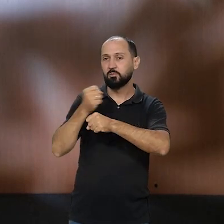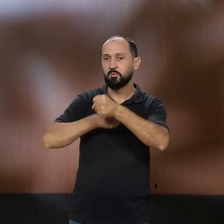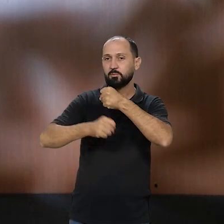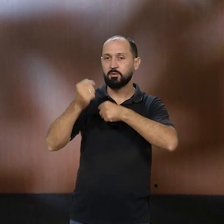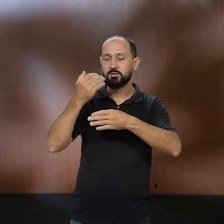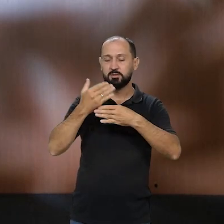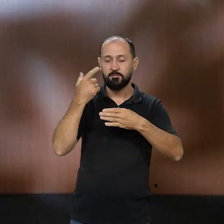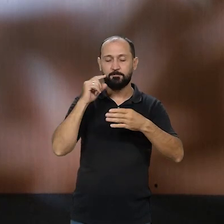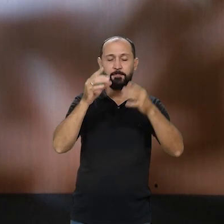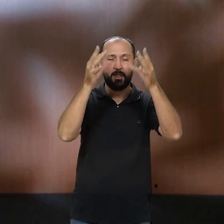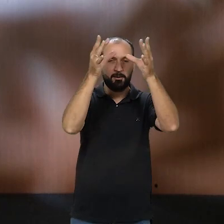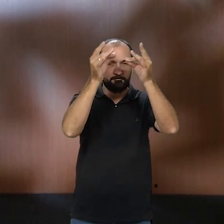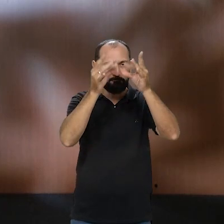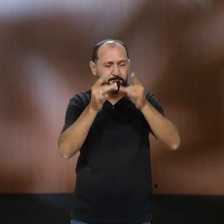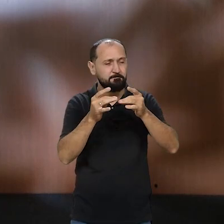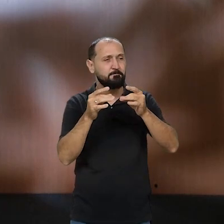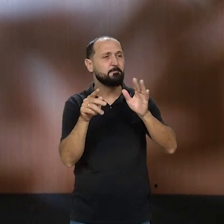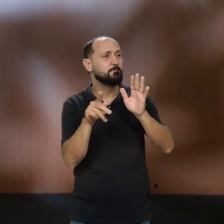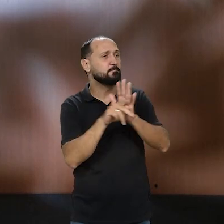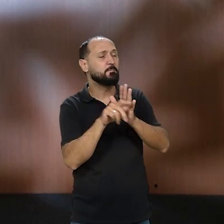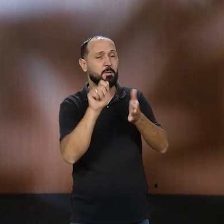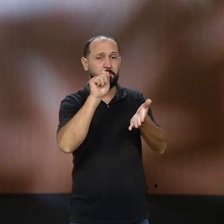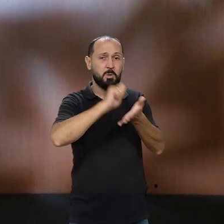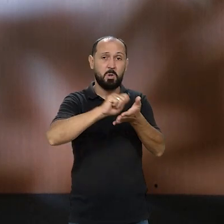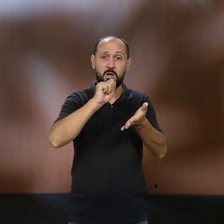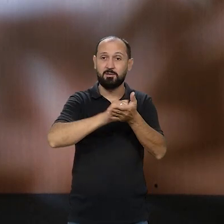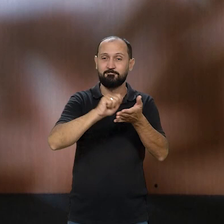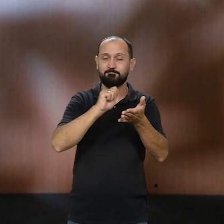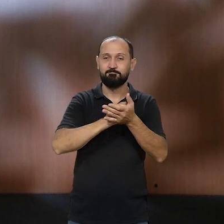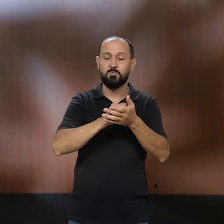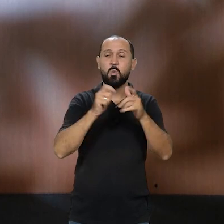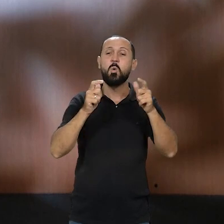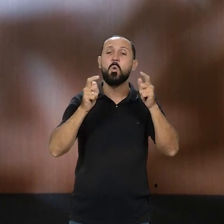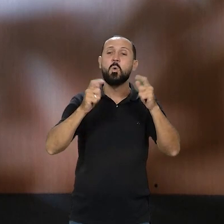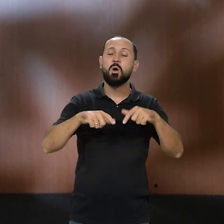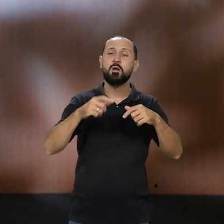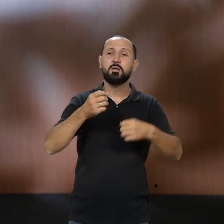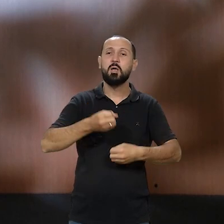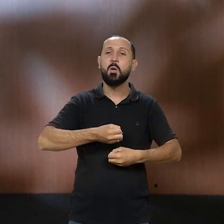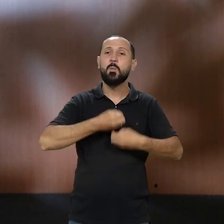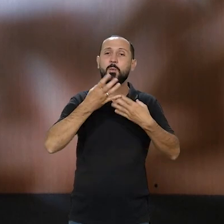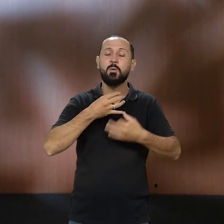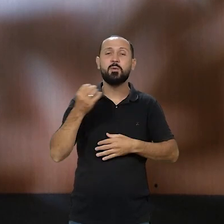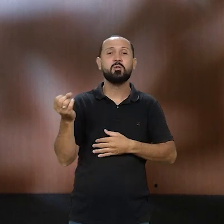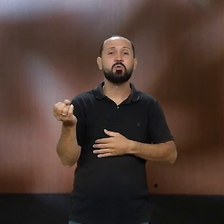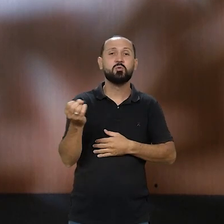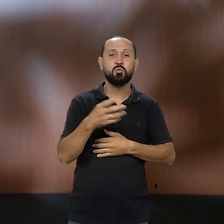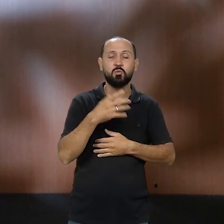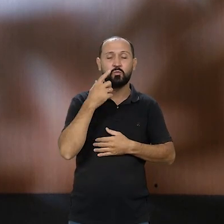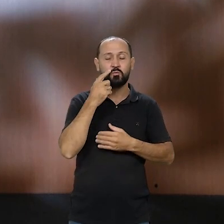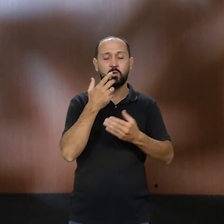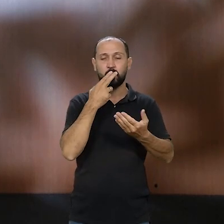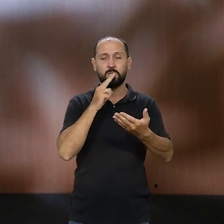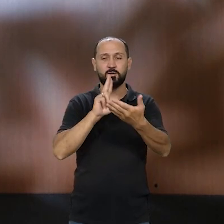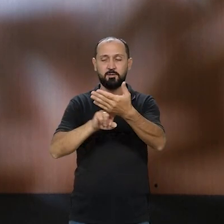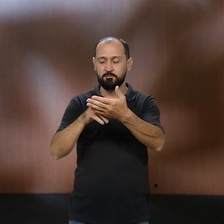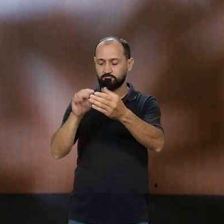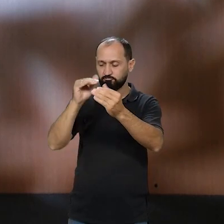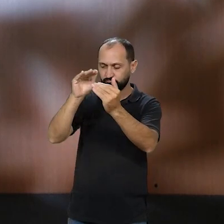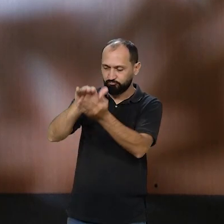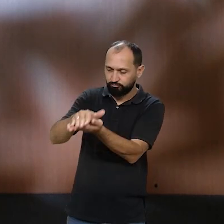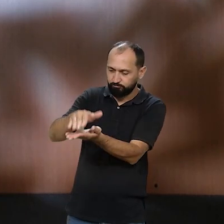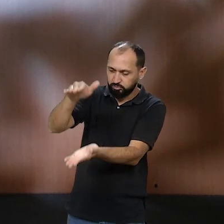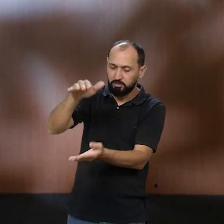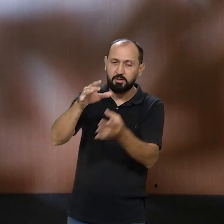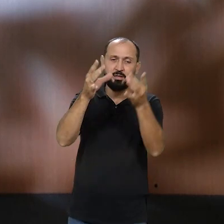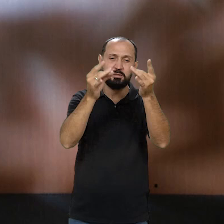passado. Tomada por detalhes deixados pelo escritor, o espaço tem poema inédito, acervo de cartas